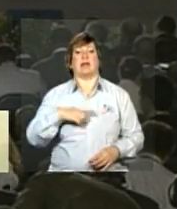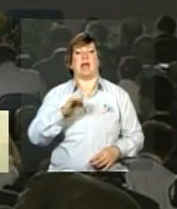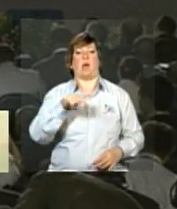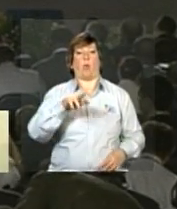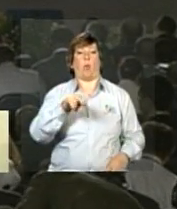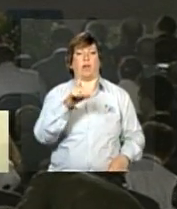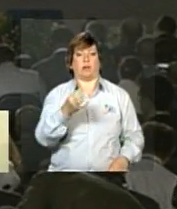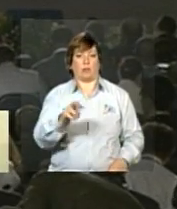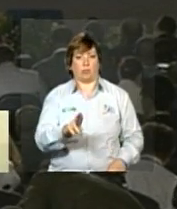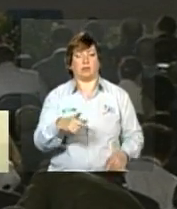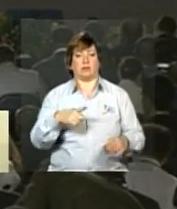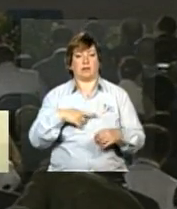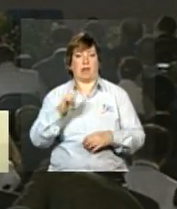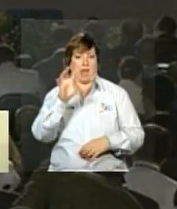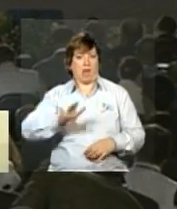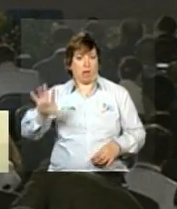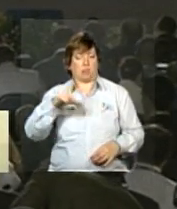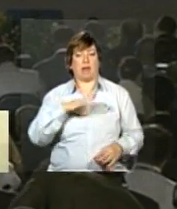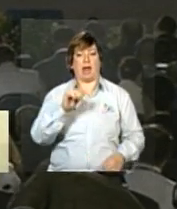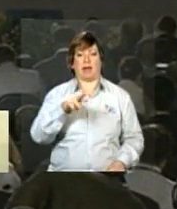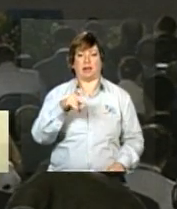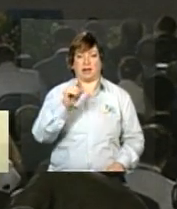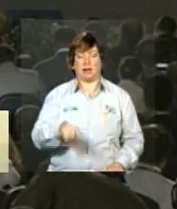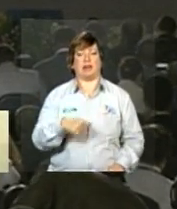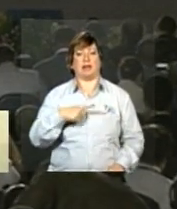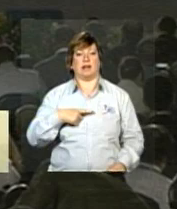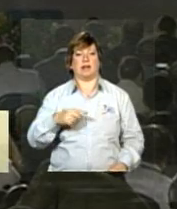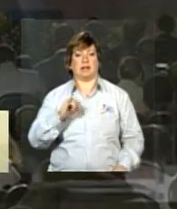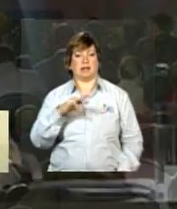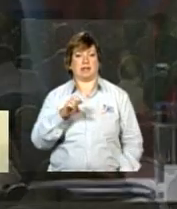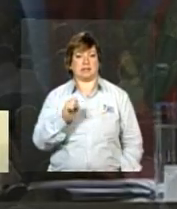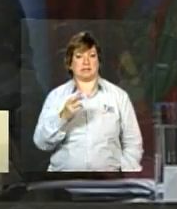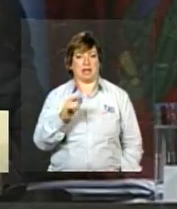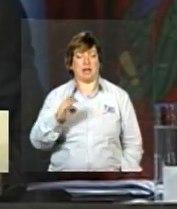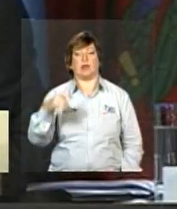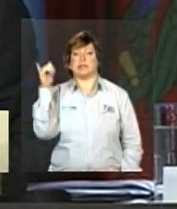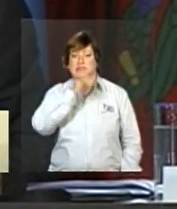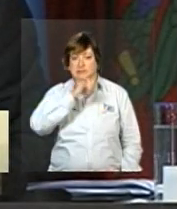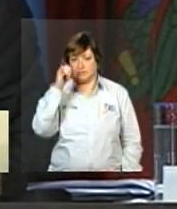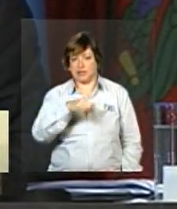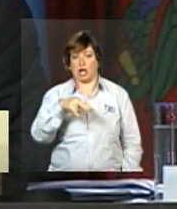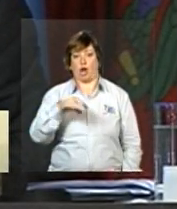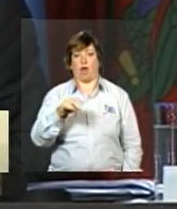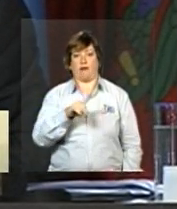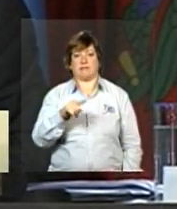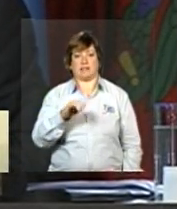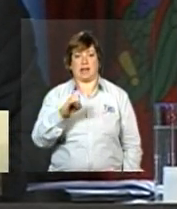Europa Ocidental e outros estados, Canadá, Israel, Itália, Nova Zelândia e Noruega.